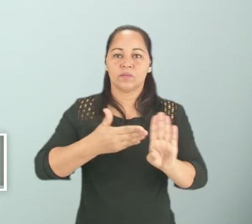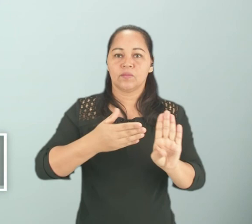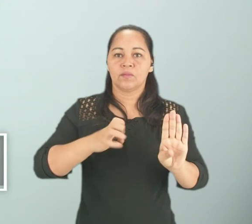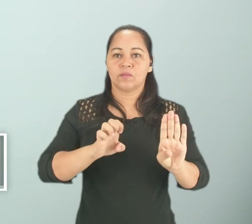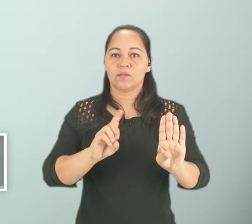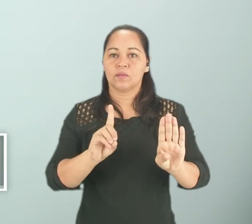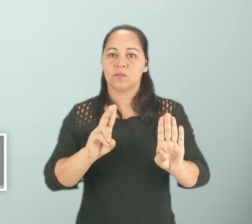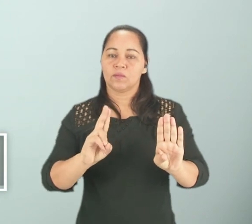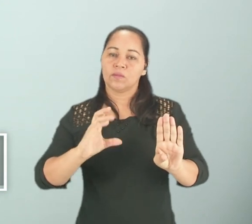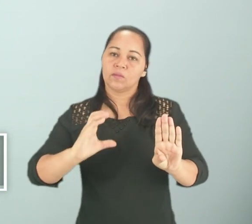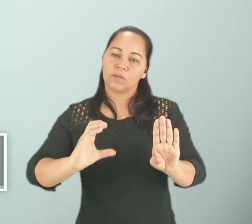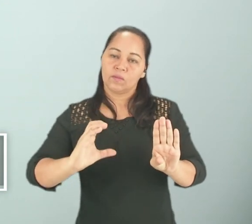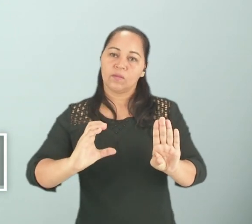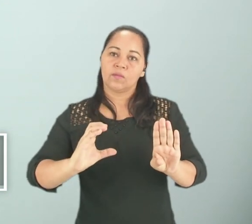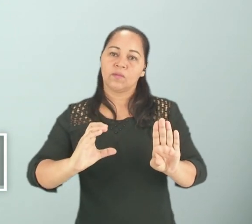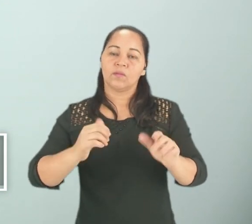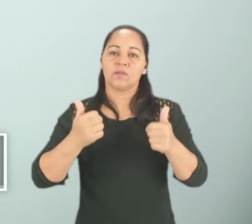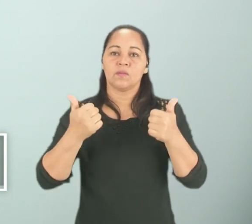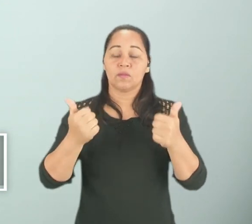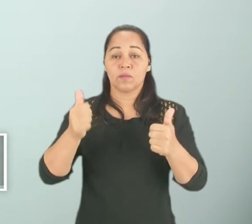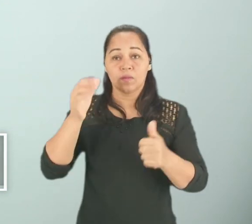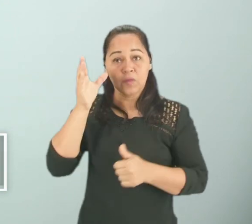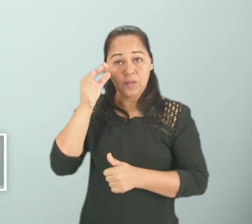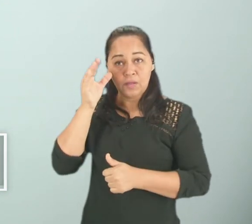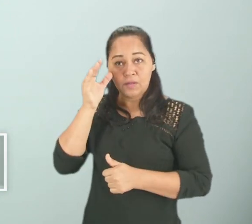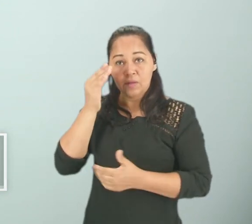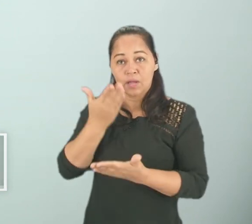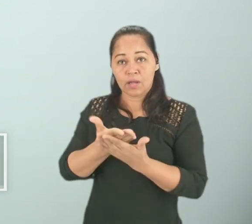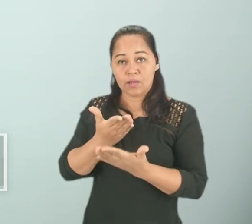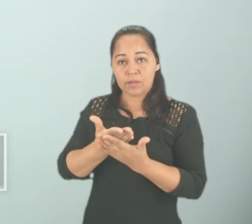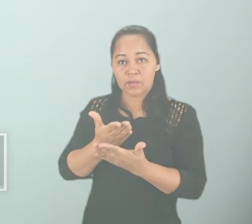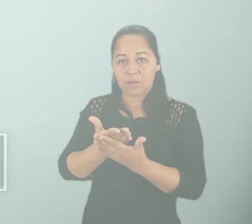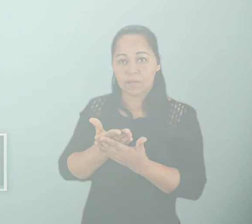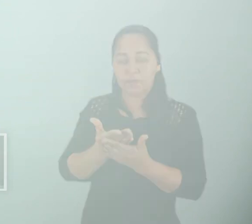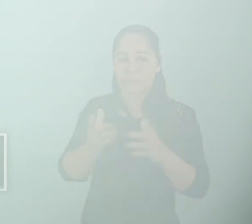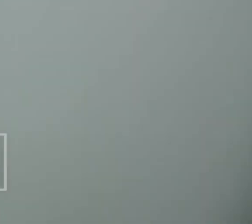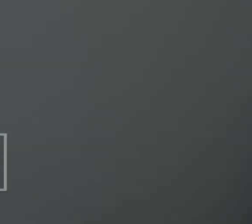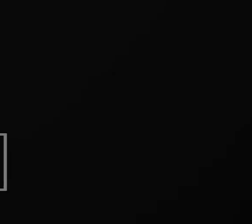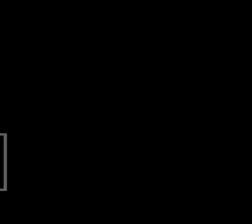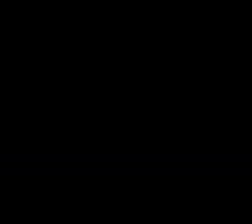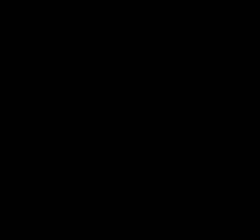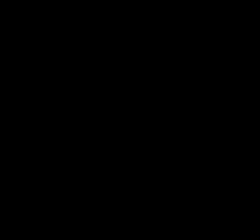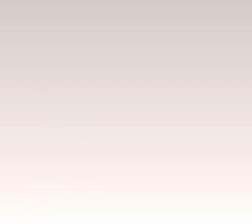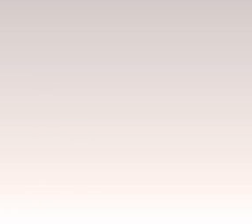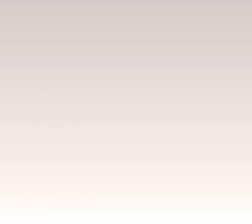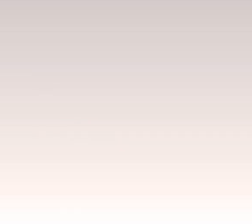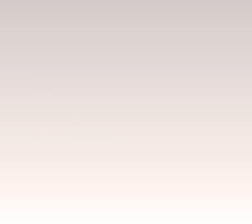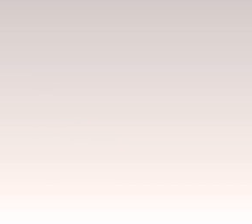plataforma Eduque e não deixe de assistir às nossas aulas neste canal. Até mais!